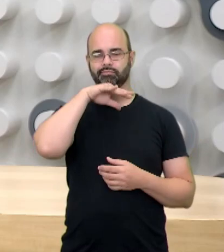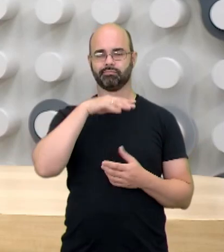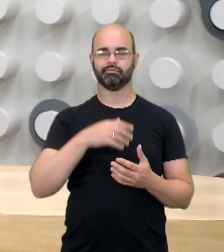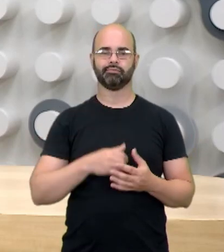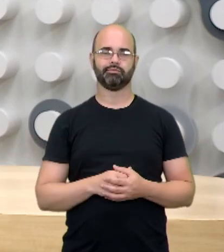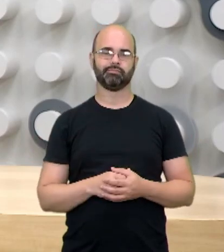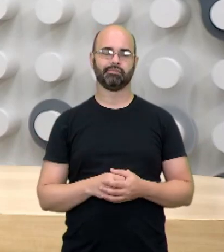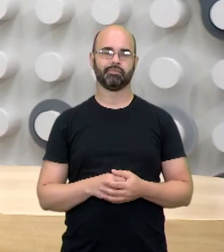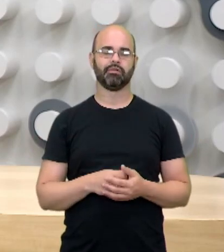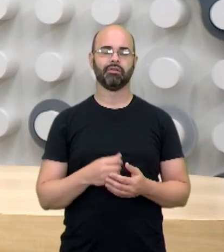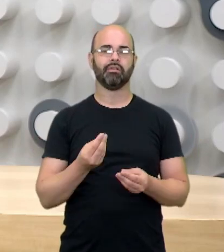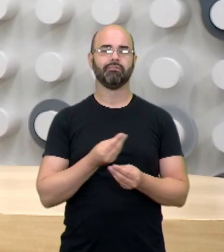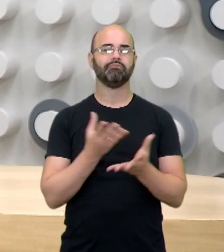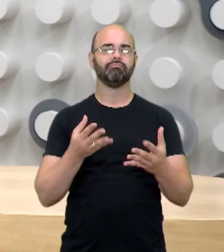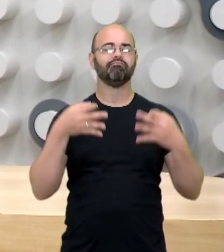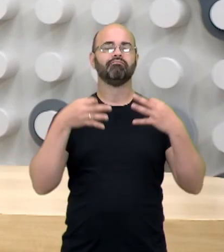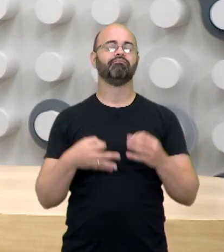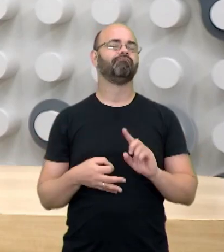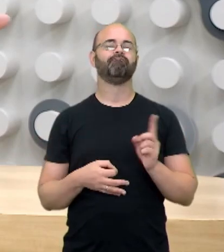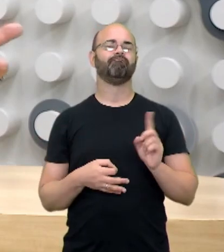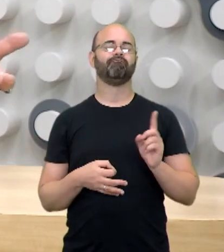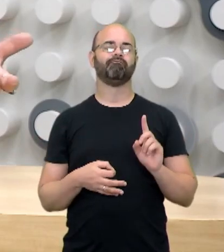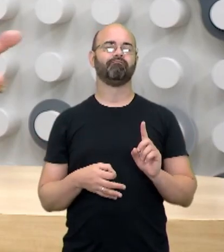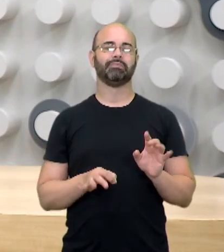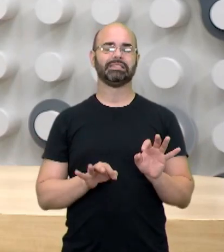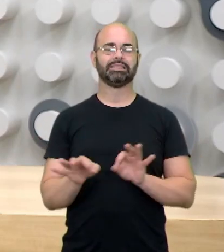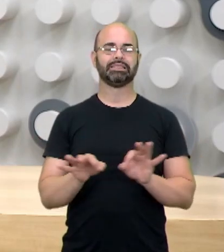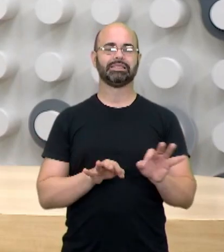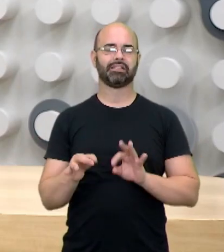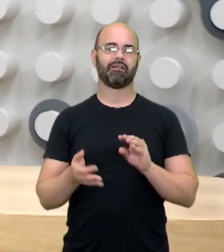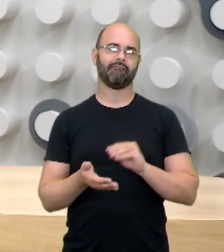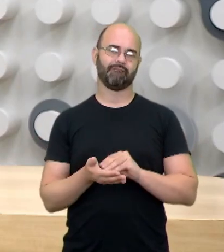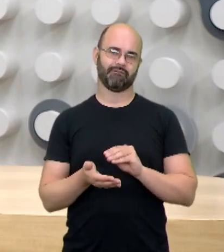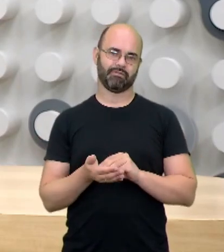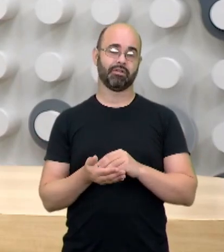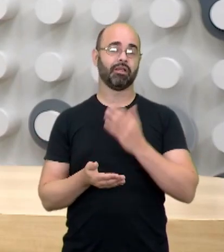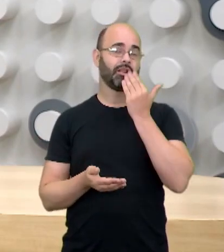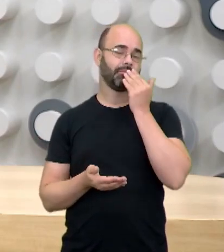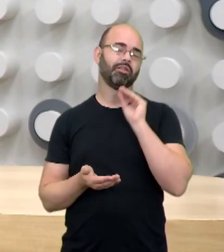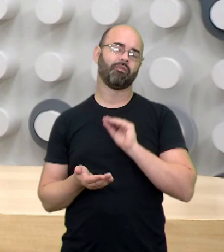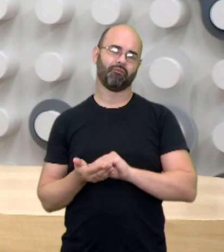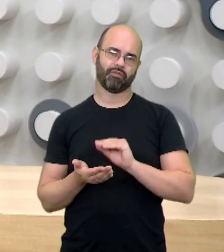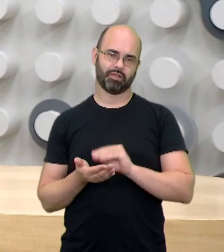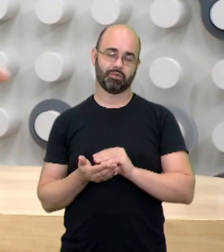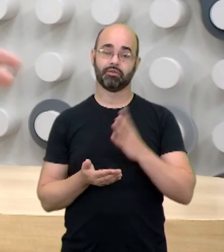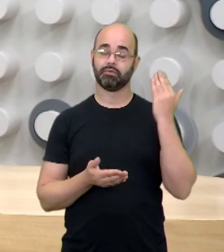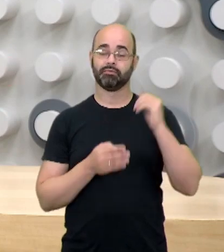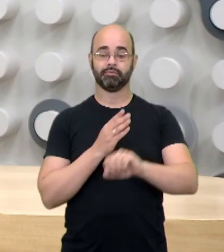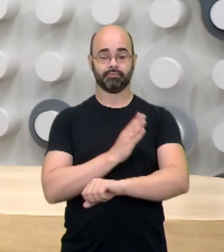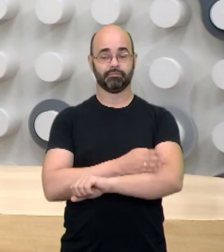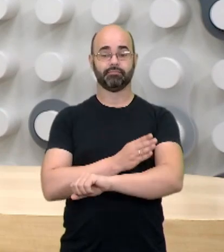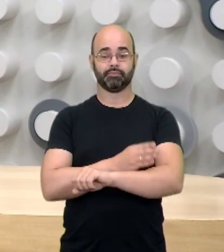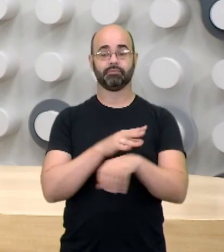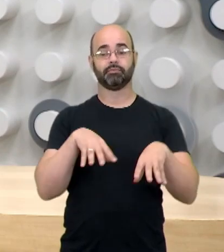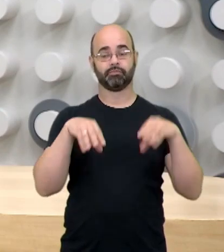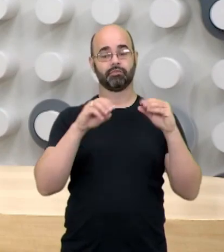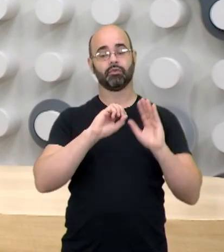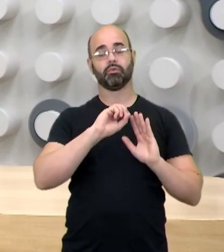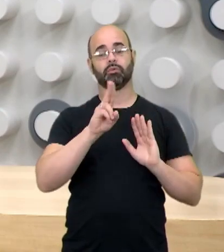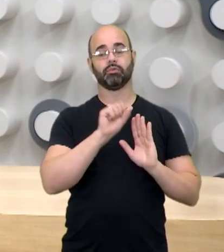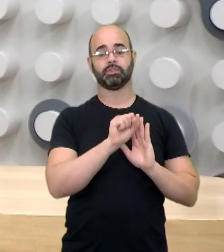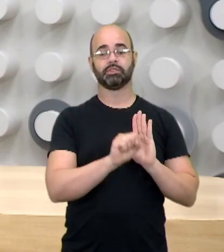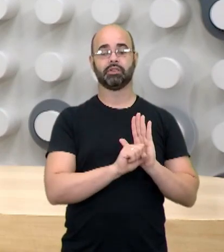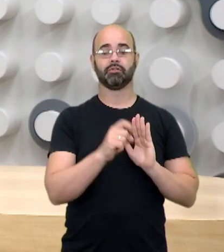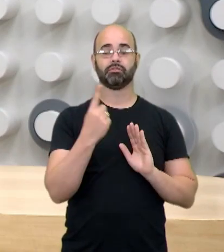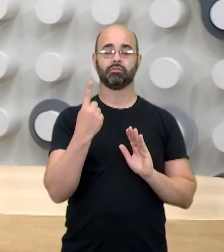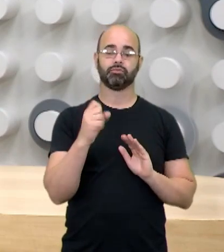dos alimentos, e não a falta de alimentos, como acontecia isso aí, por exemplo, na Idade Média, ou até mesmo no século XVIII, século XIX,